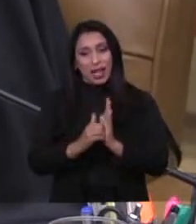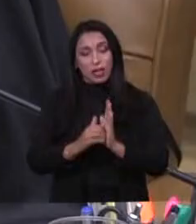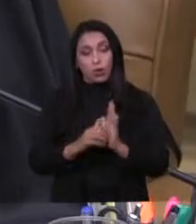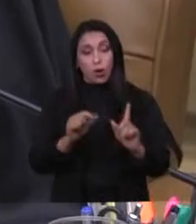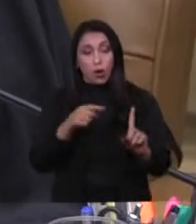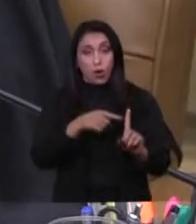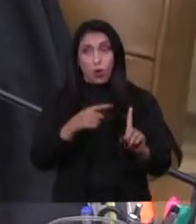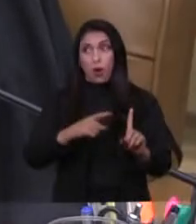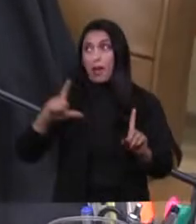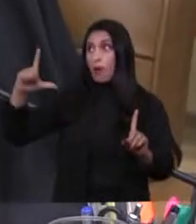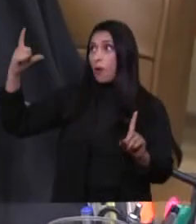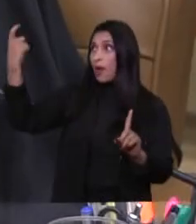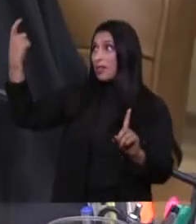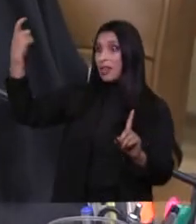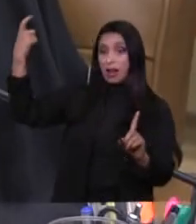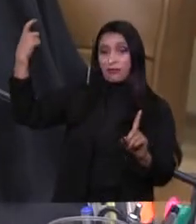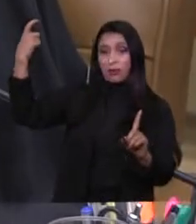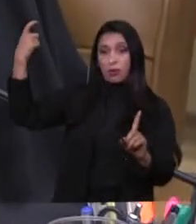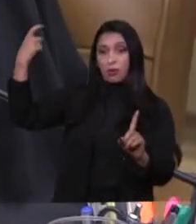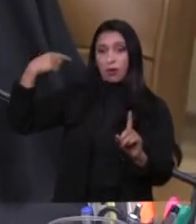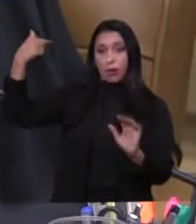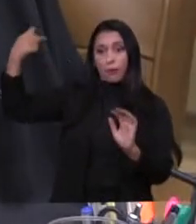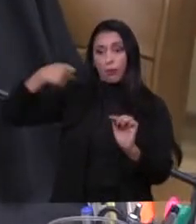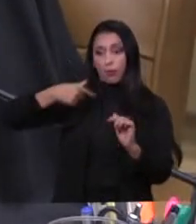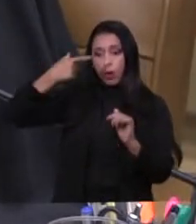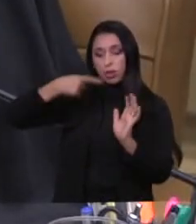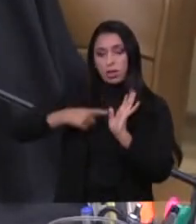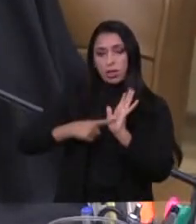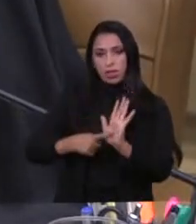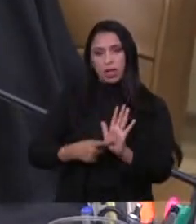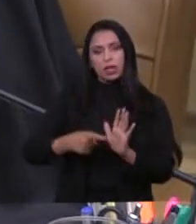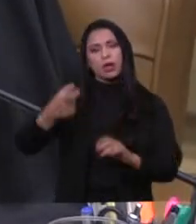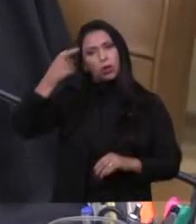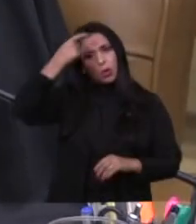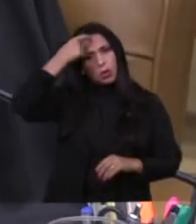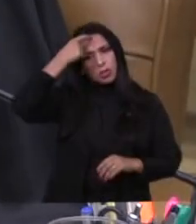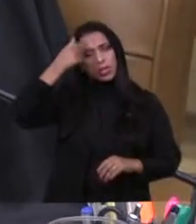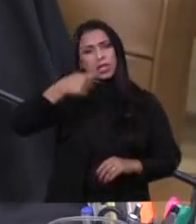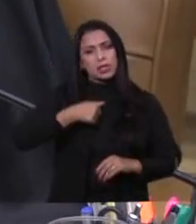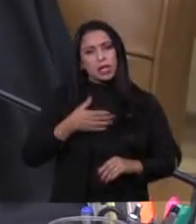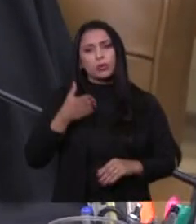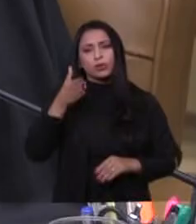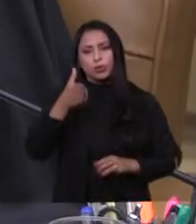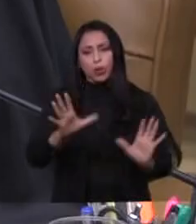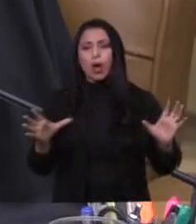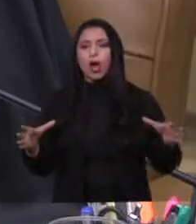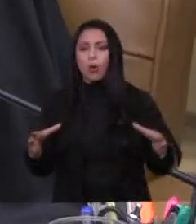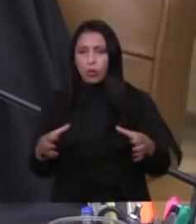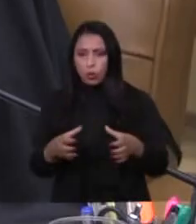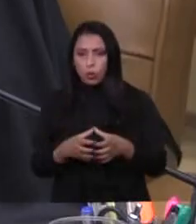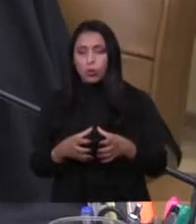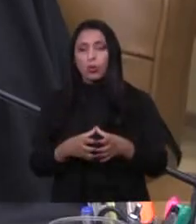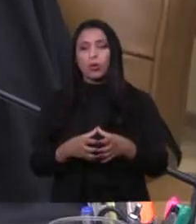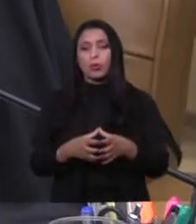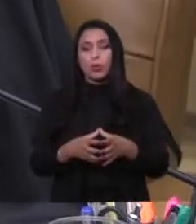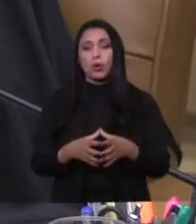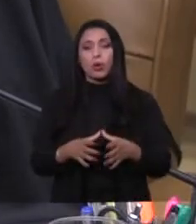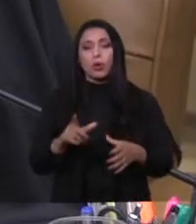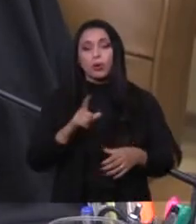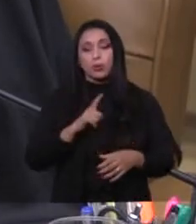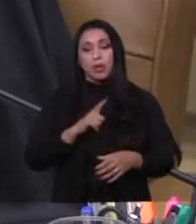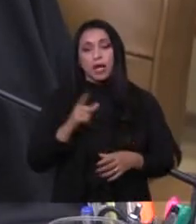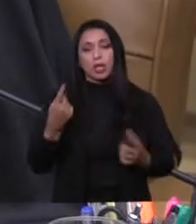diversos vídeos dos quais se extrai sua plena consciência de estar aderindo a um grupo formado para praticar